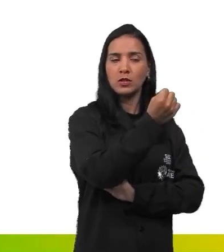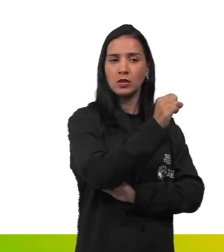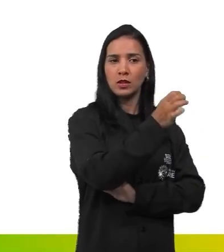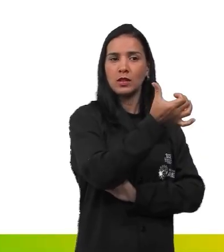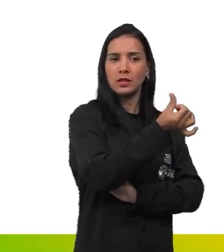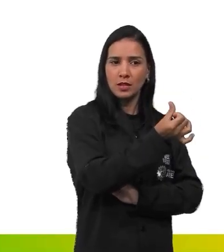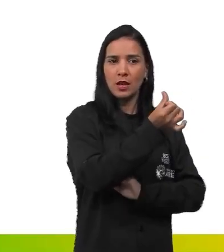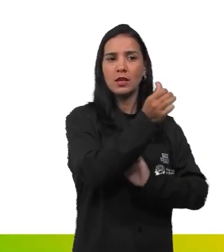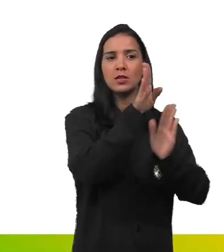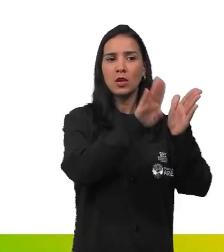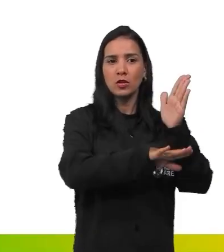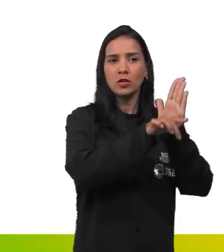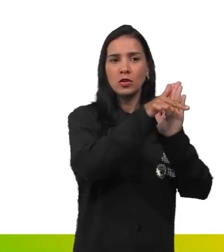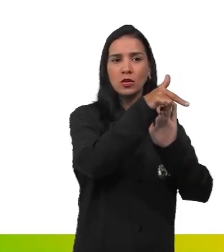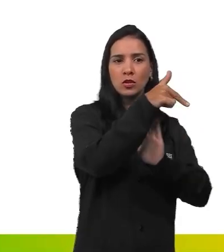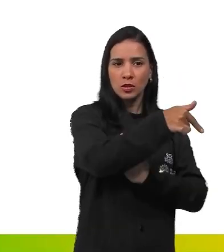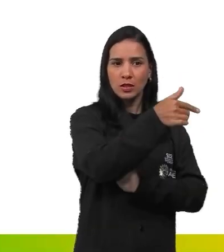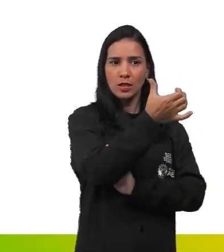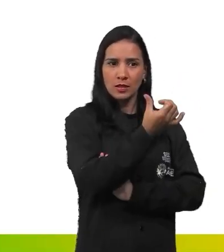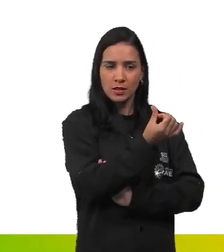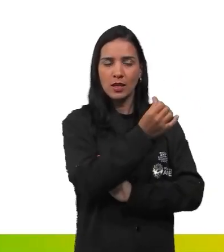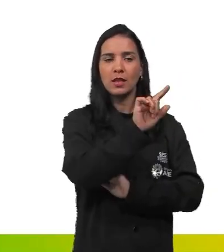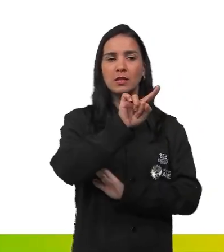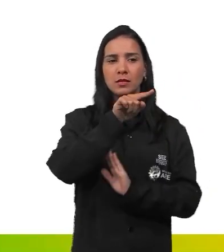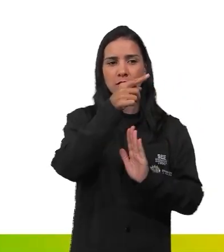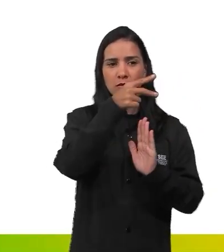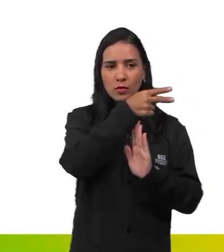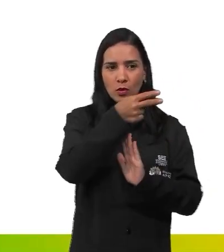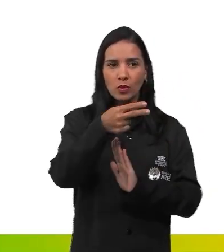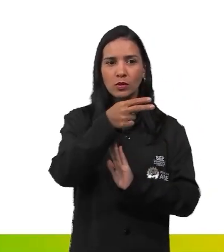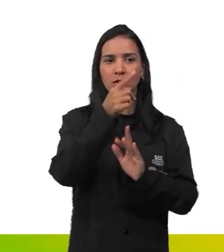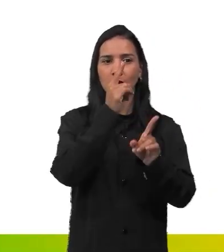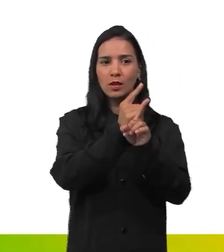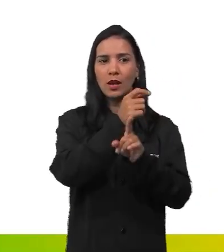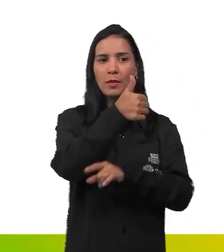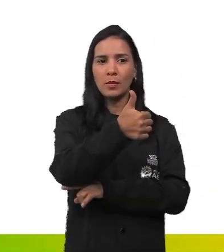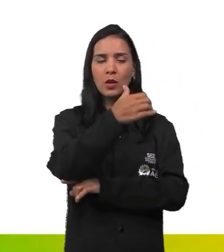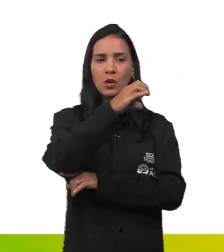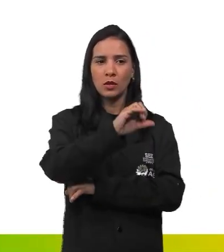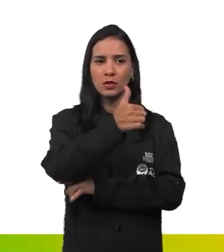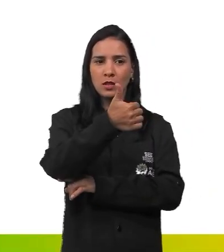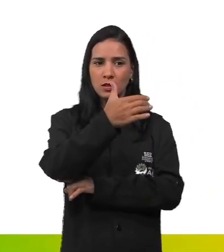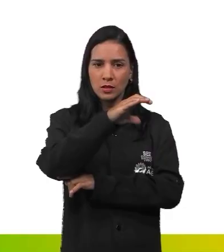1834. Se você fizer a mesma coisa, você vai ter